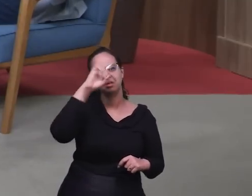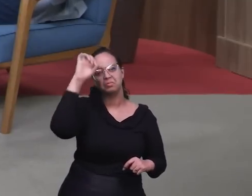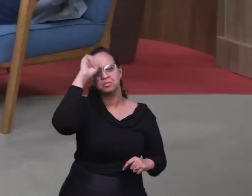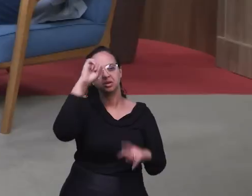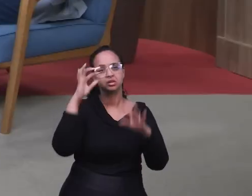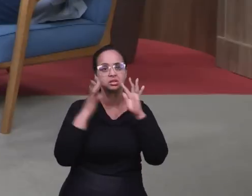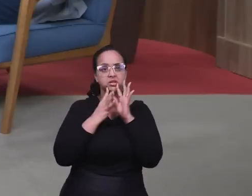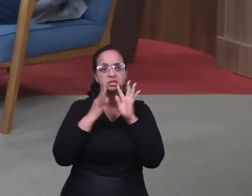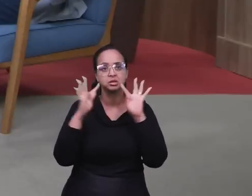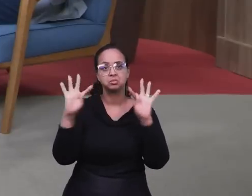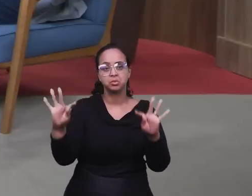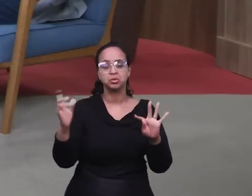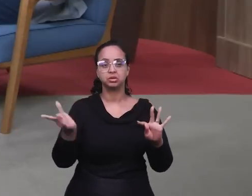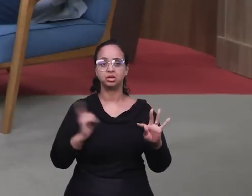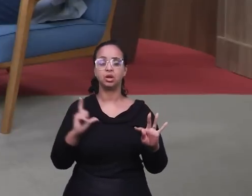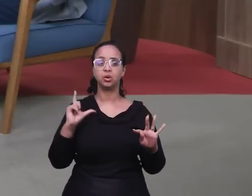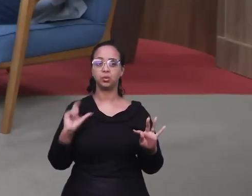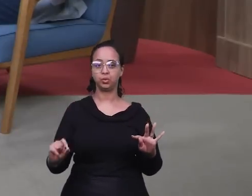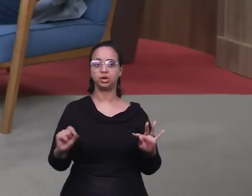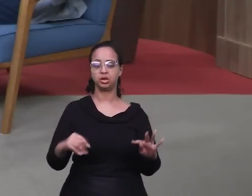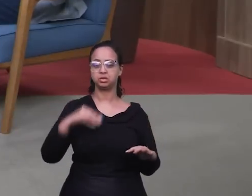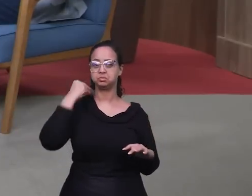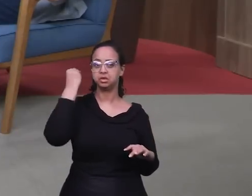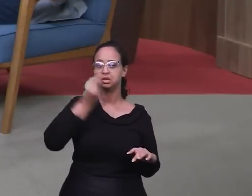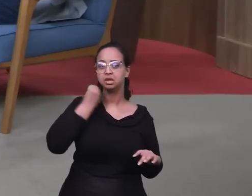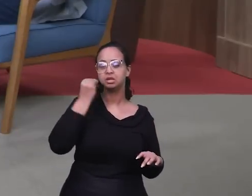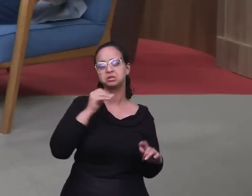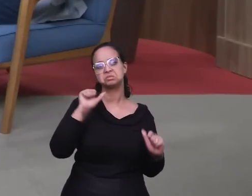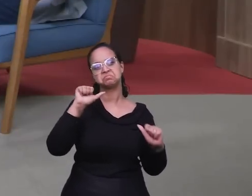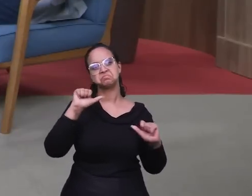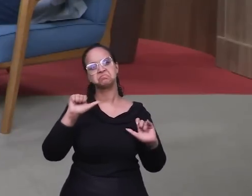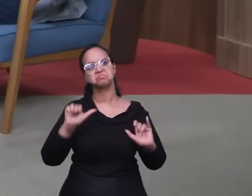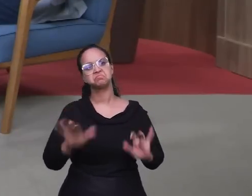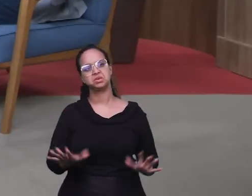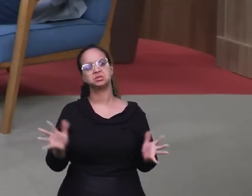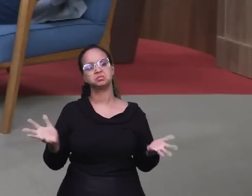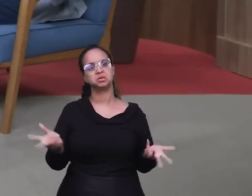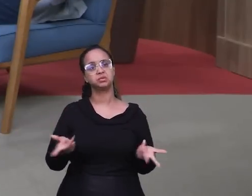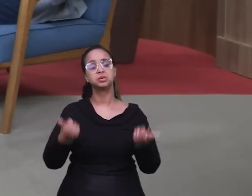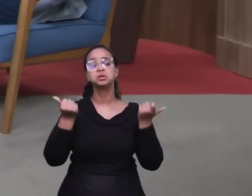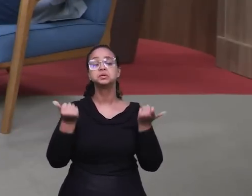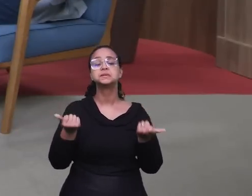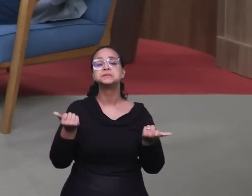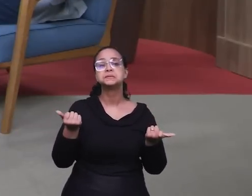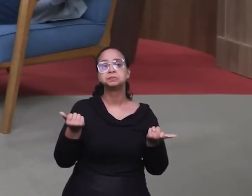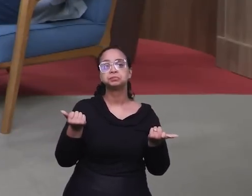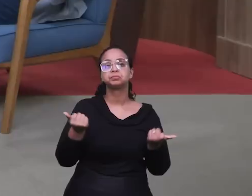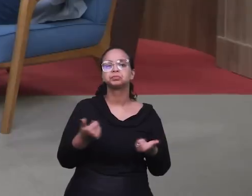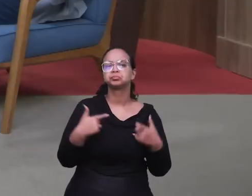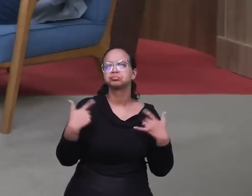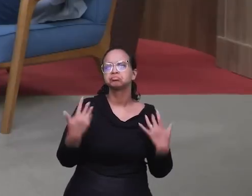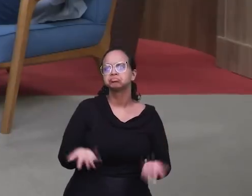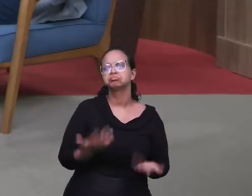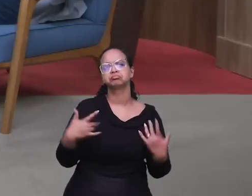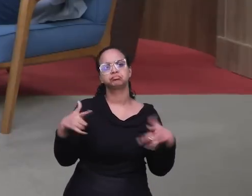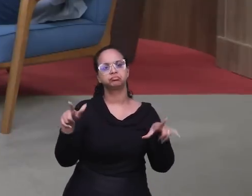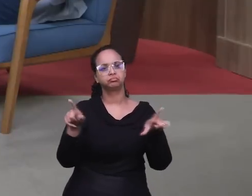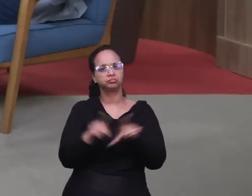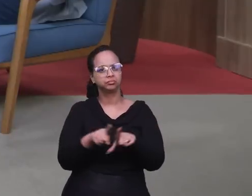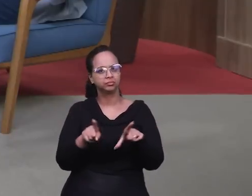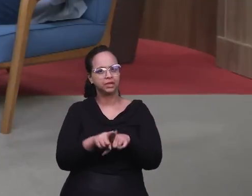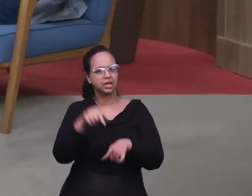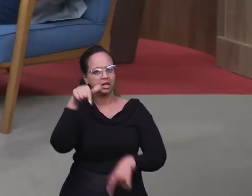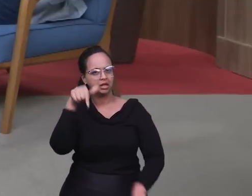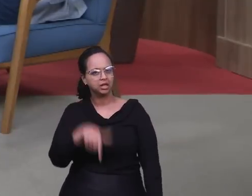testemunhado de que se trata de uma experiência, de uma bênção, de um renovo muito grande. E a gente tem